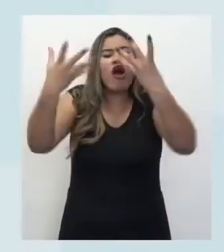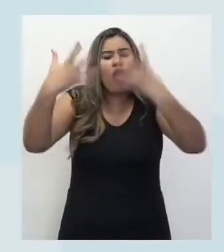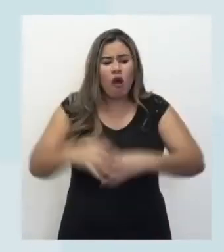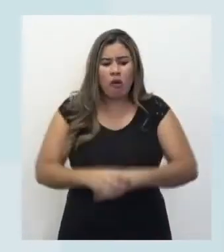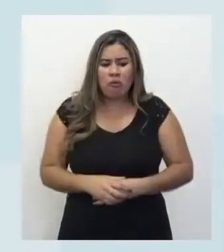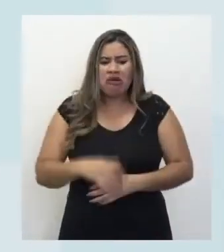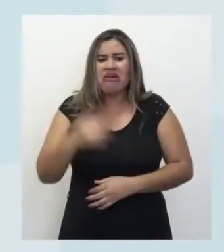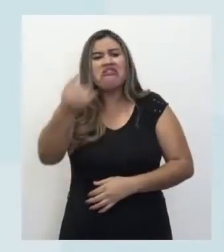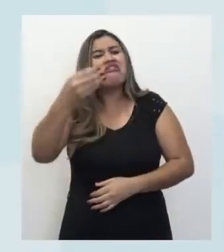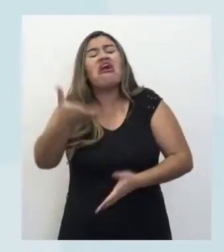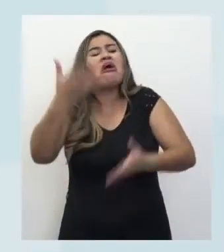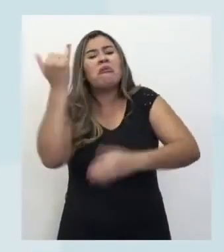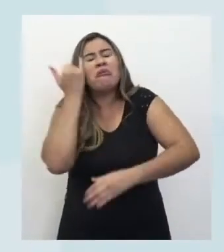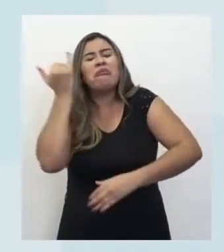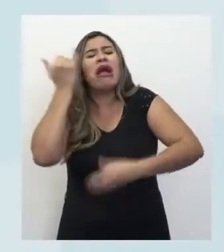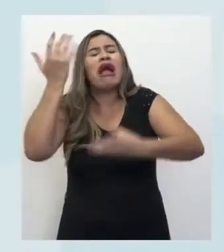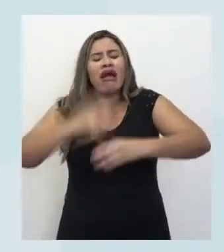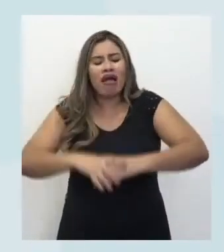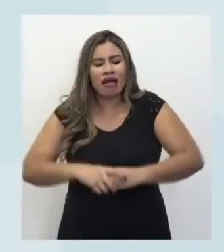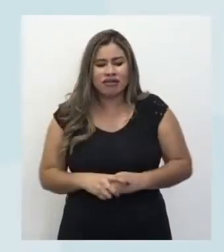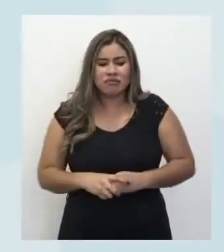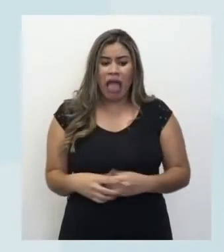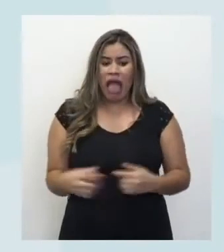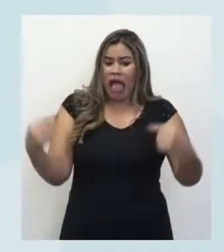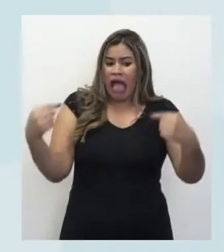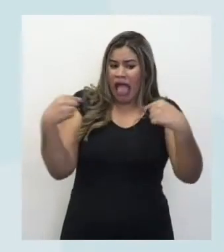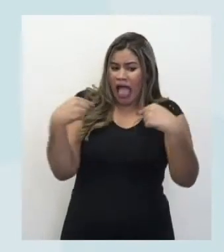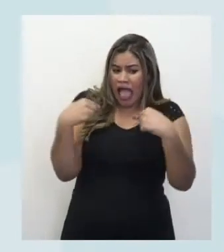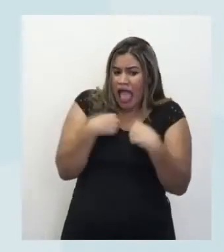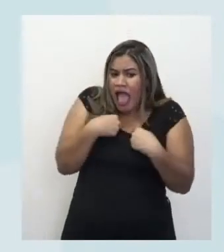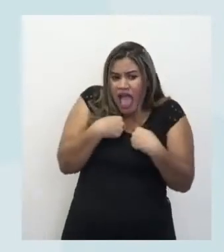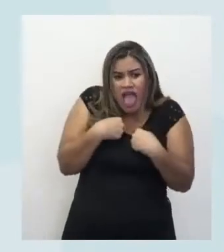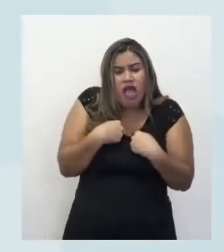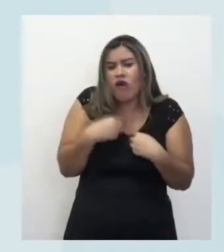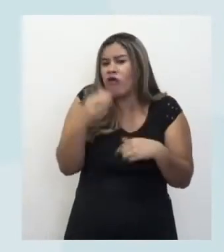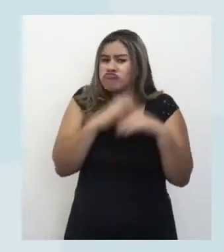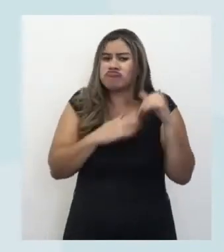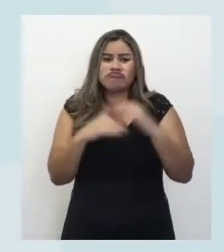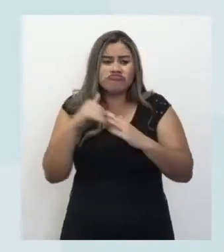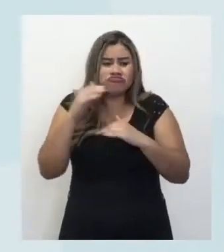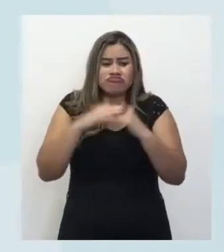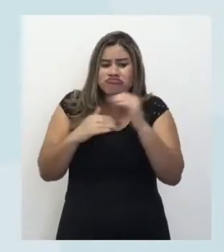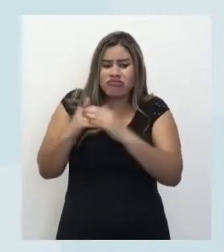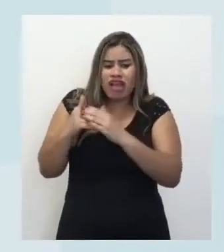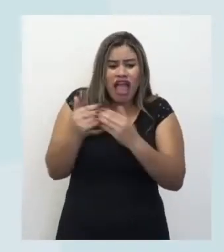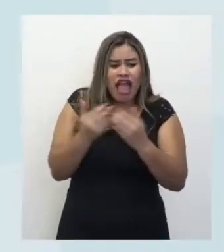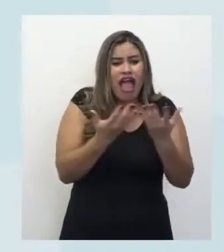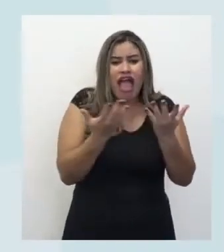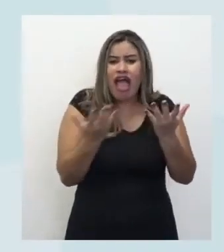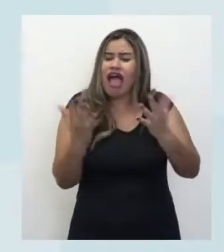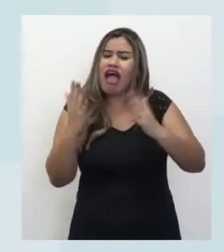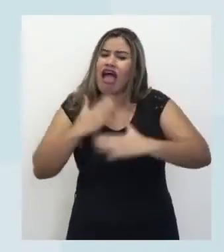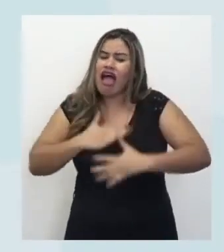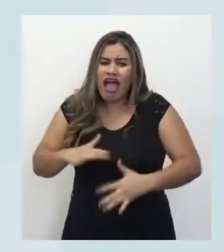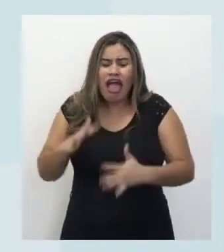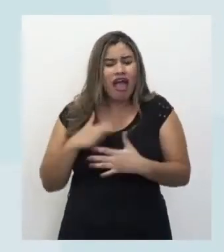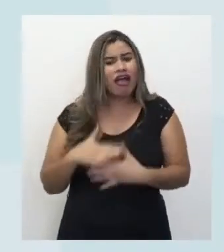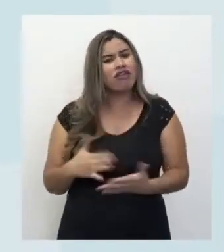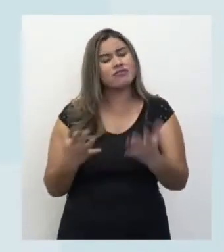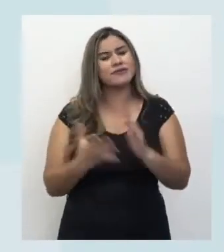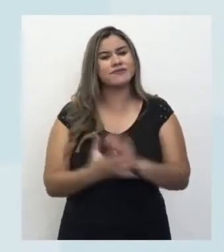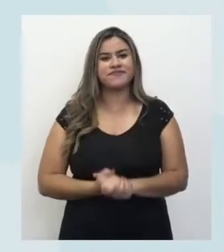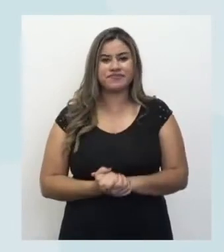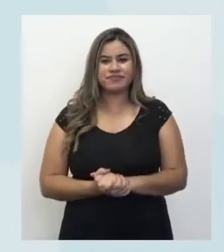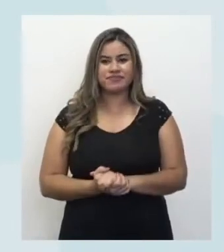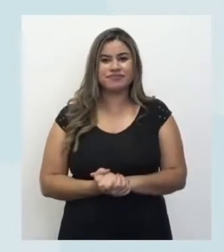Com fama de preguiçosa. Mas eu, mãe, sou aguçosa e vos dai-vos devagar. Ou